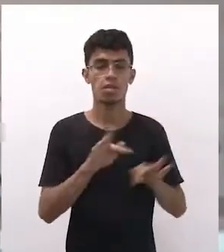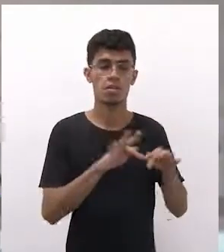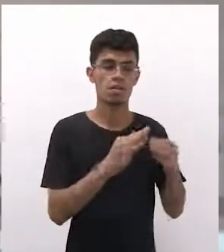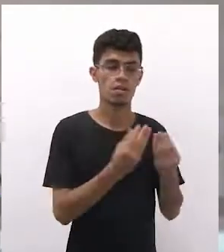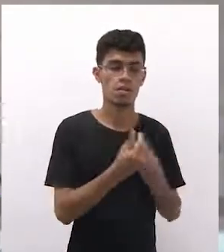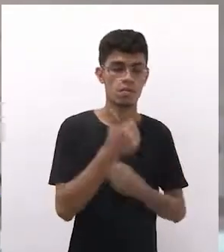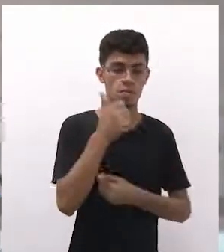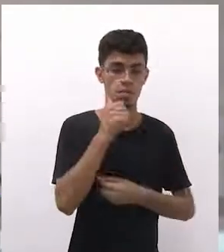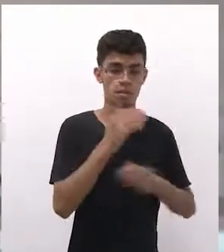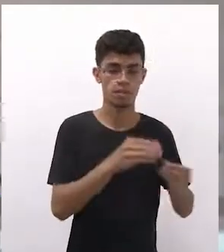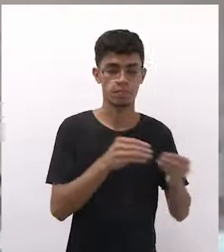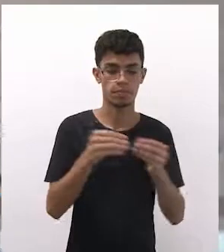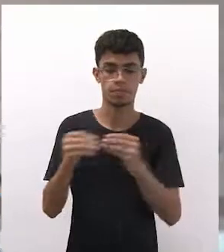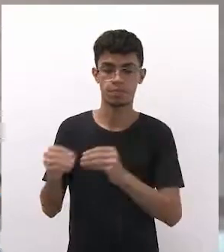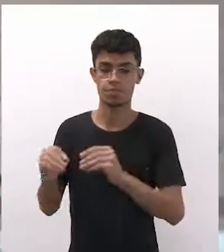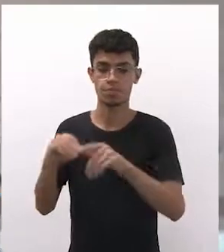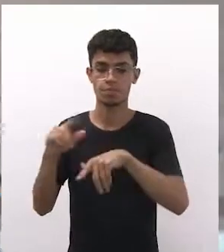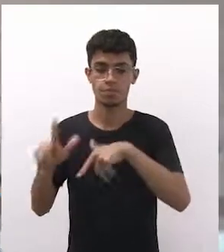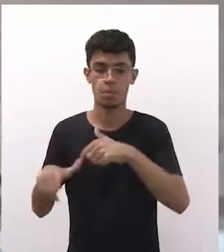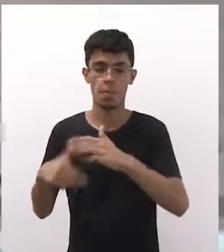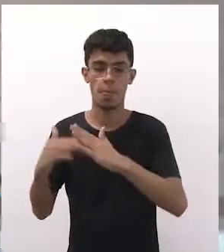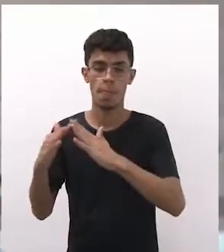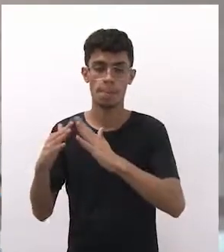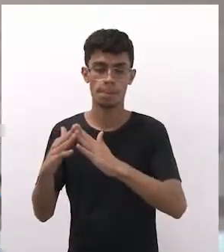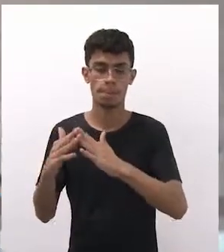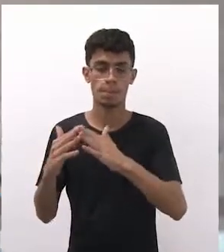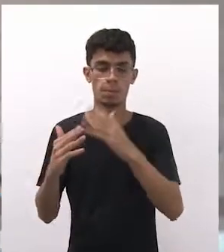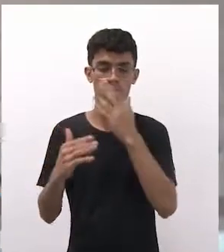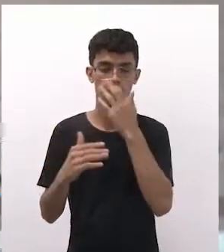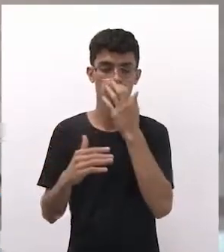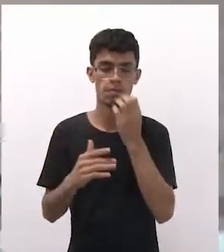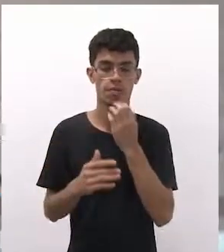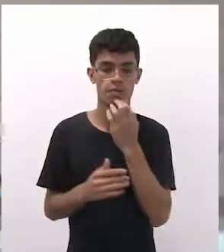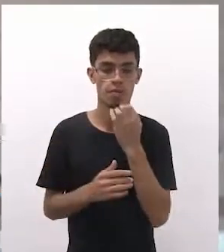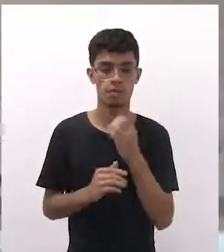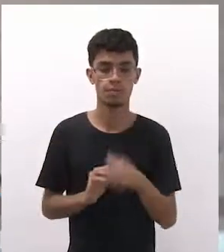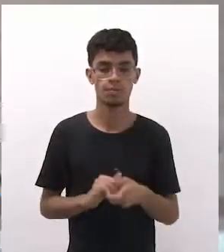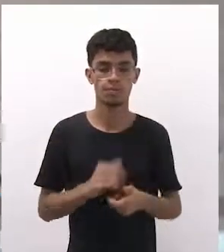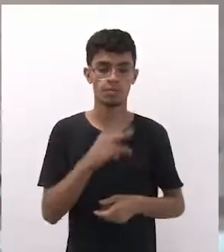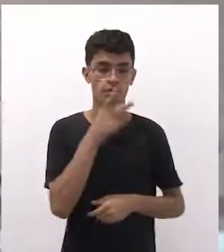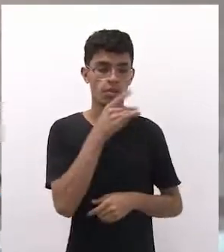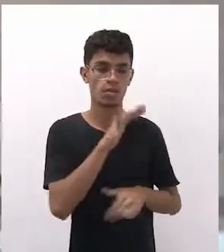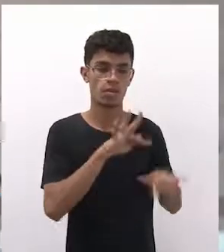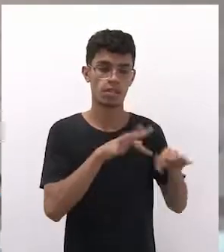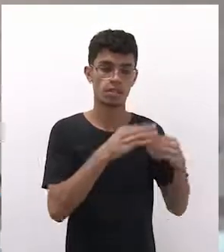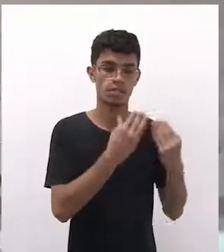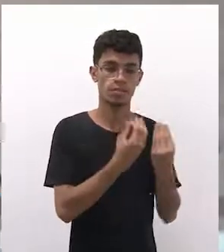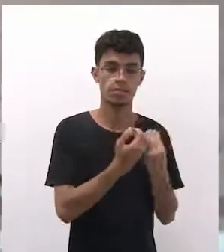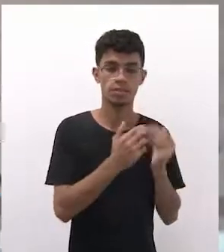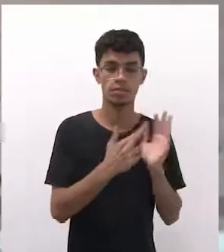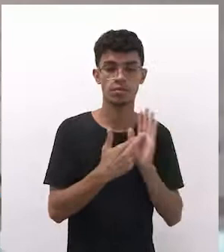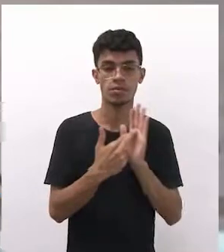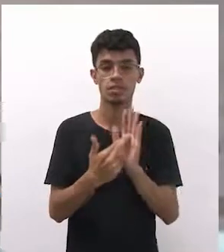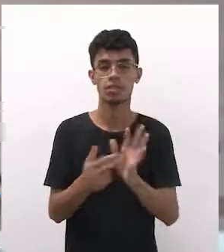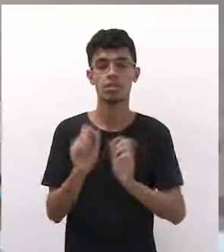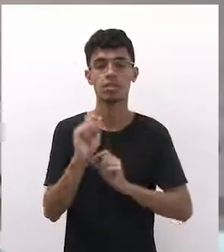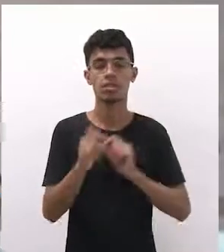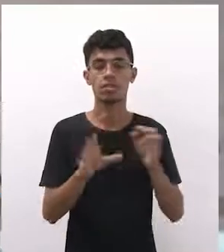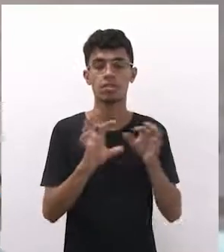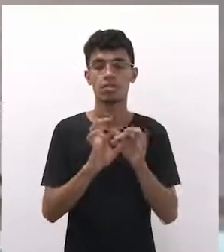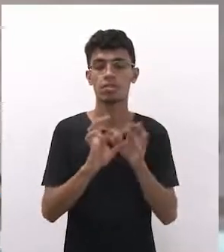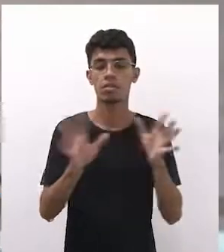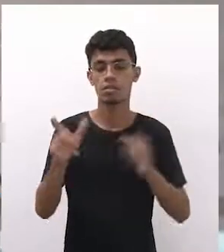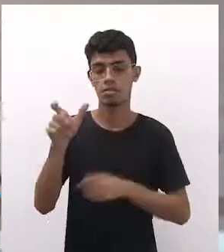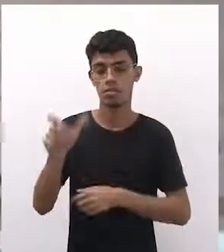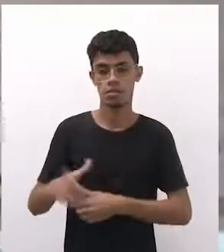para ser explorada como doméstica na casa de terceiros. Para esses pais, tal doação representa libertar a sua filha da